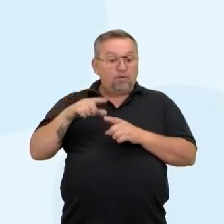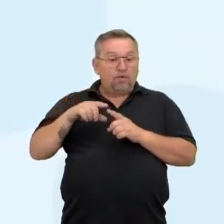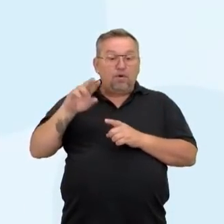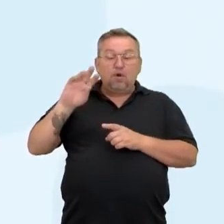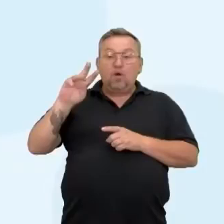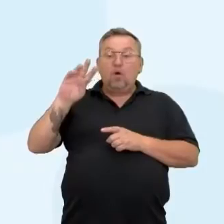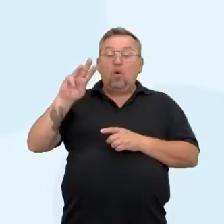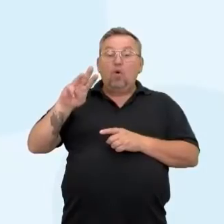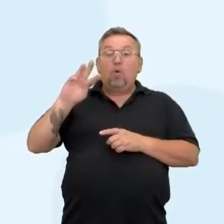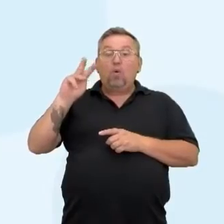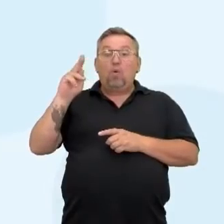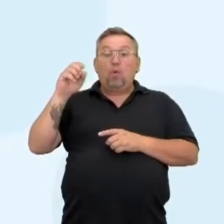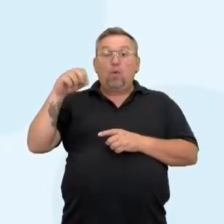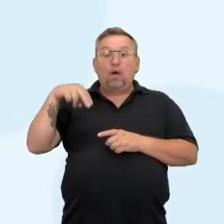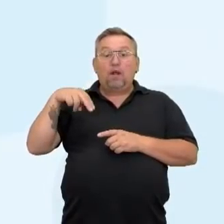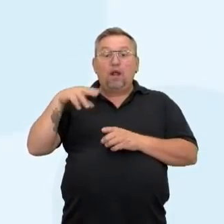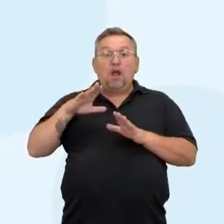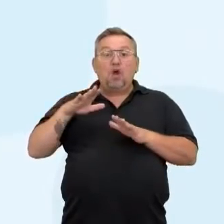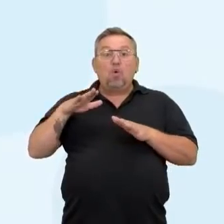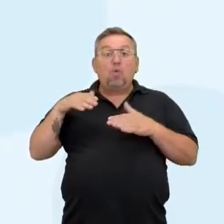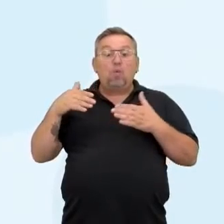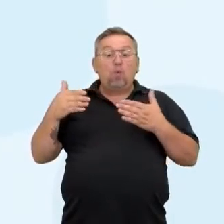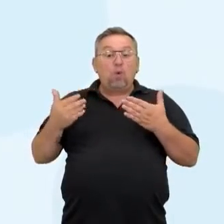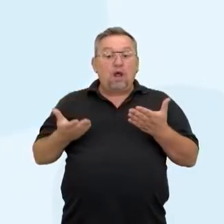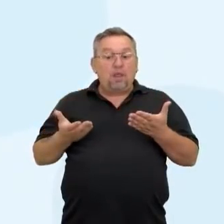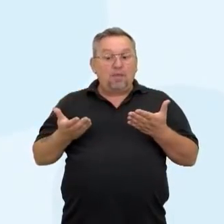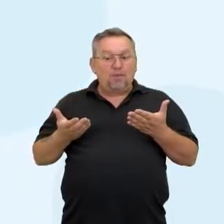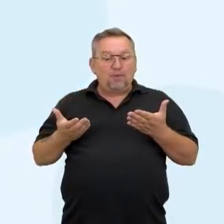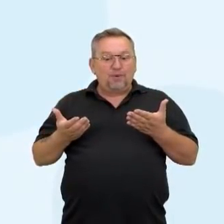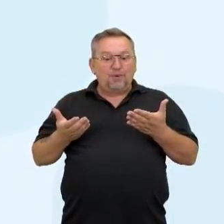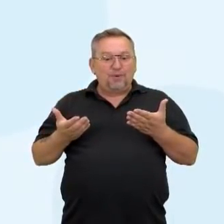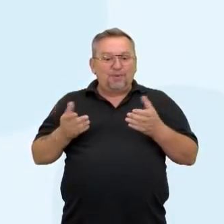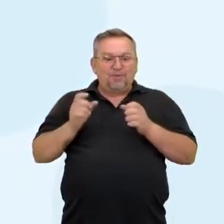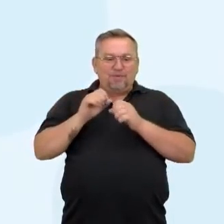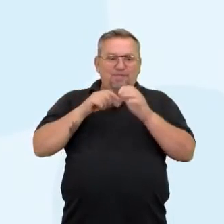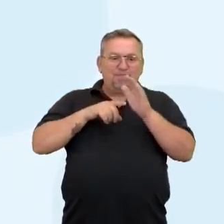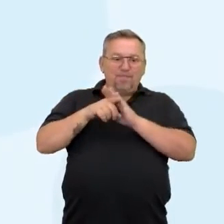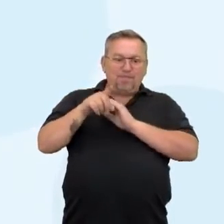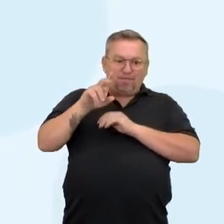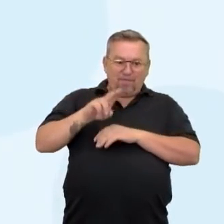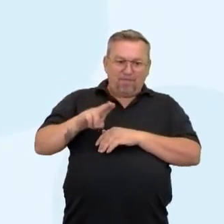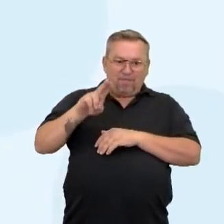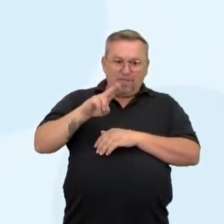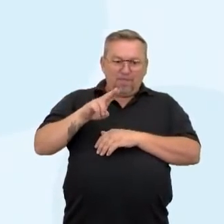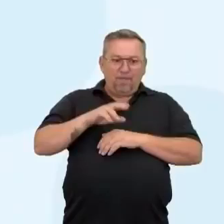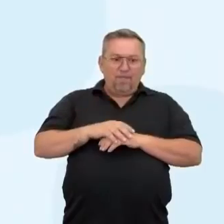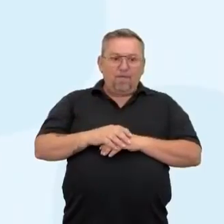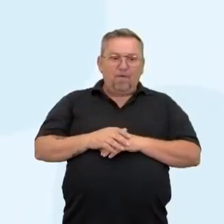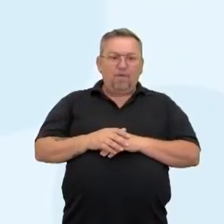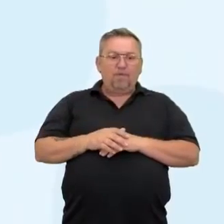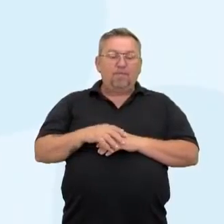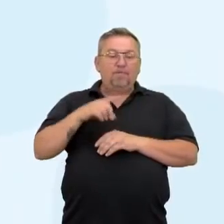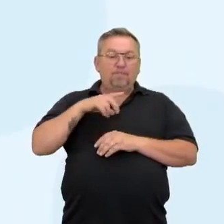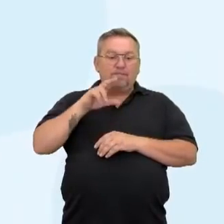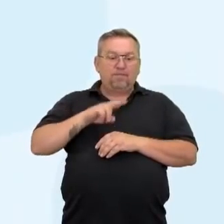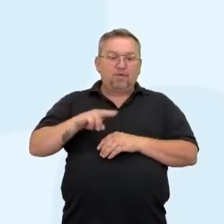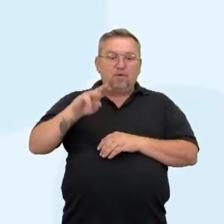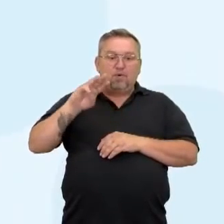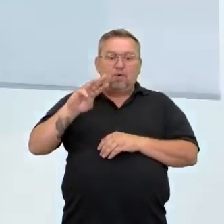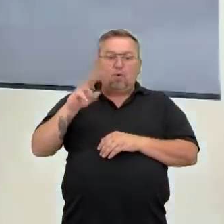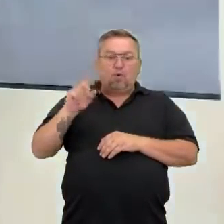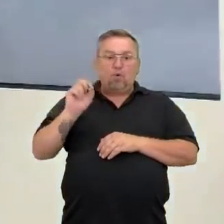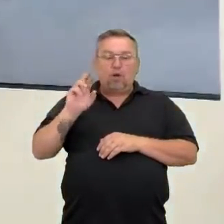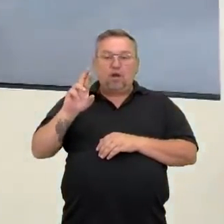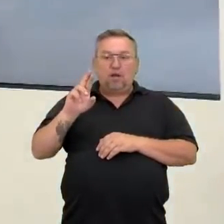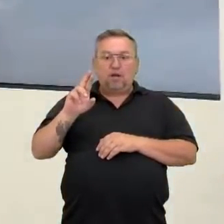aqui? Sujeito, as pessoas envolvidas na história. Então, você, para fazer pergunta, você vai usar esses WH que estão aqui. Where, who, why,